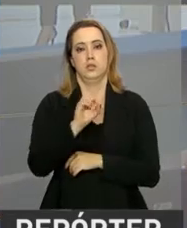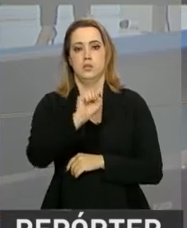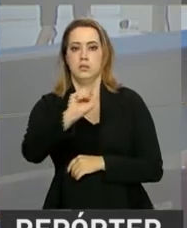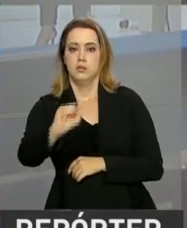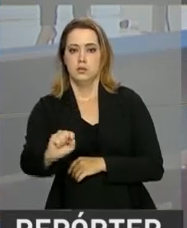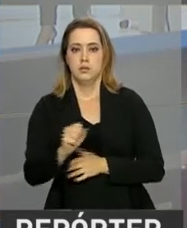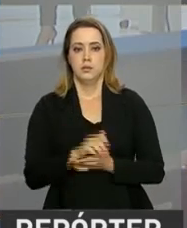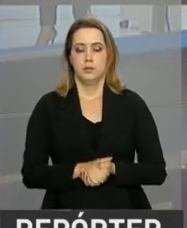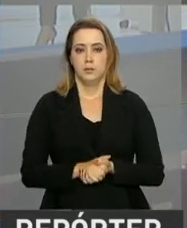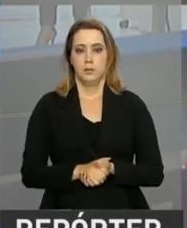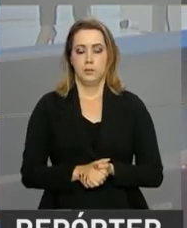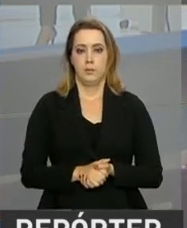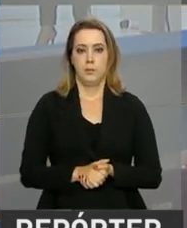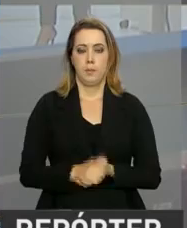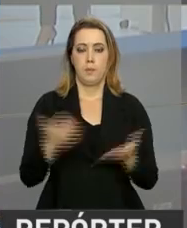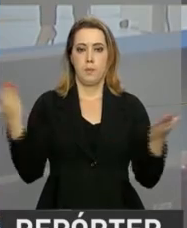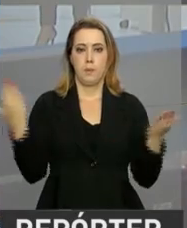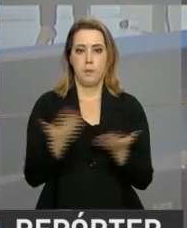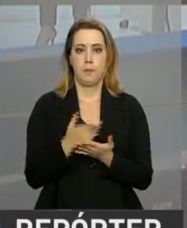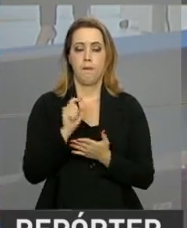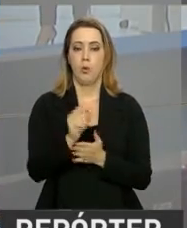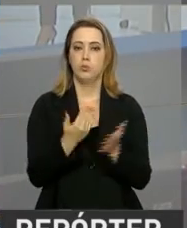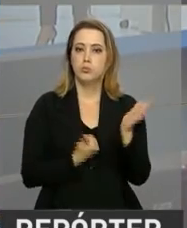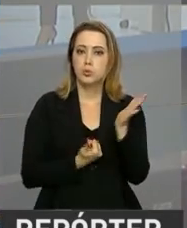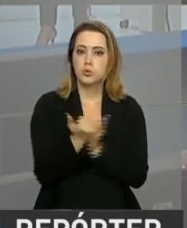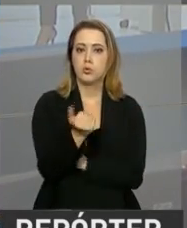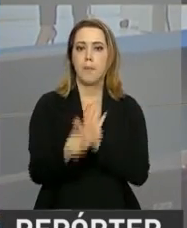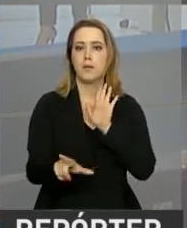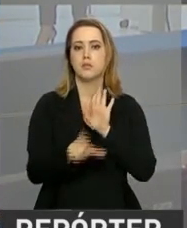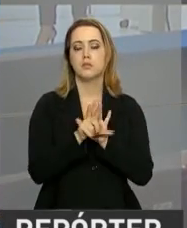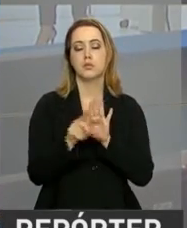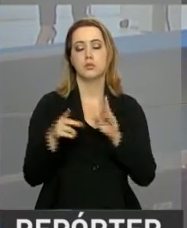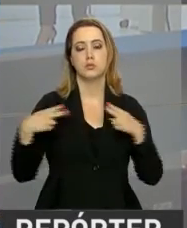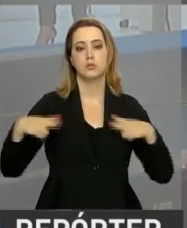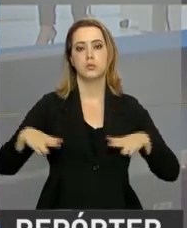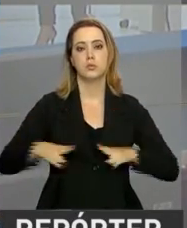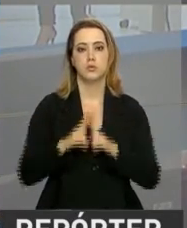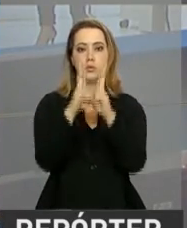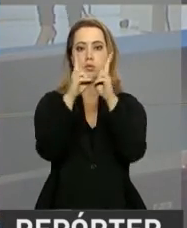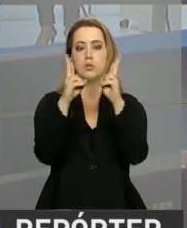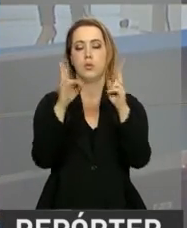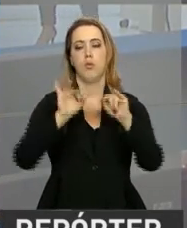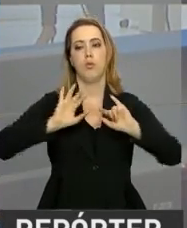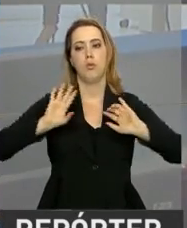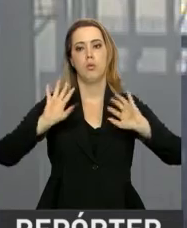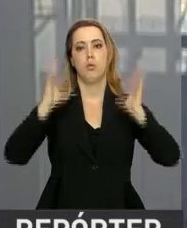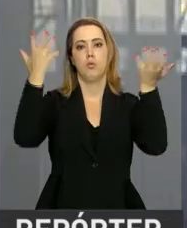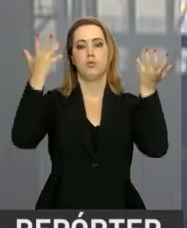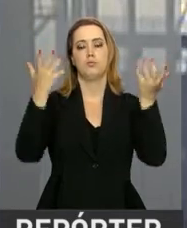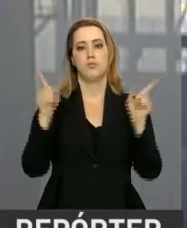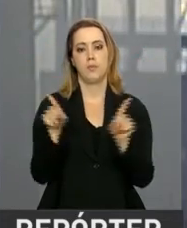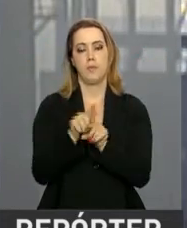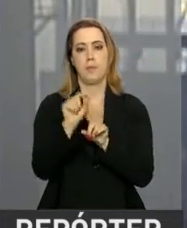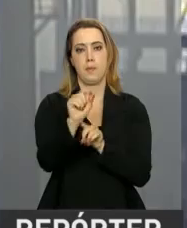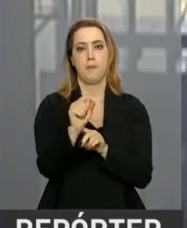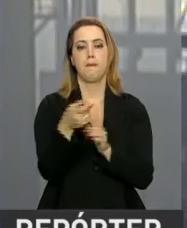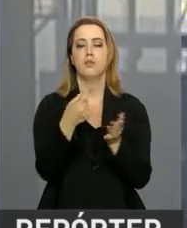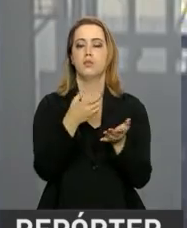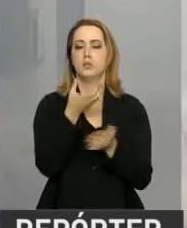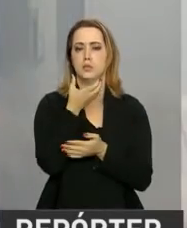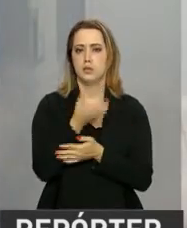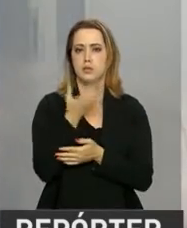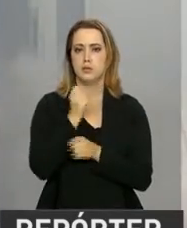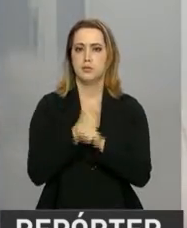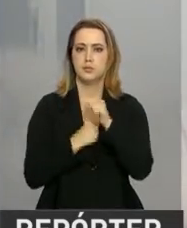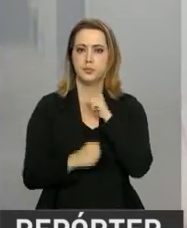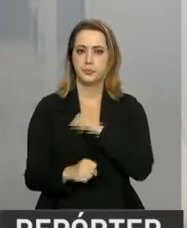e entra oficialmente em vigor hoje o acordo de paris sobre mudanças climáticas o tratado foi assinado em dezembro do ano passado